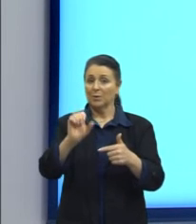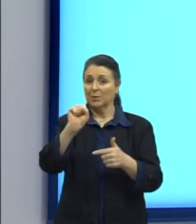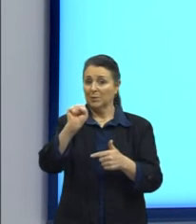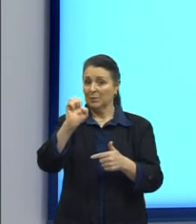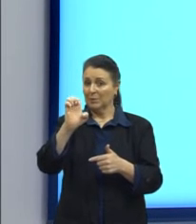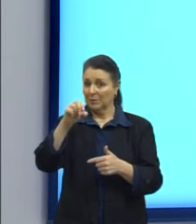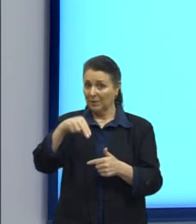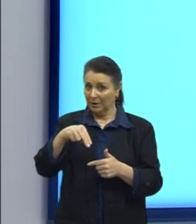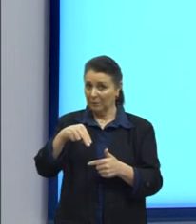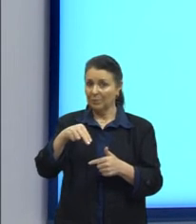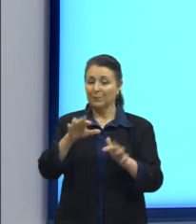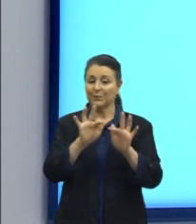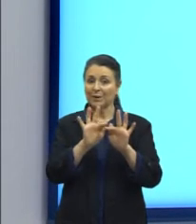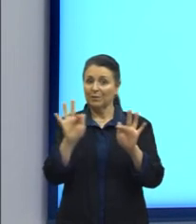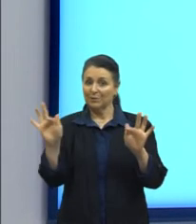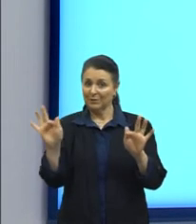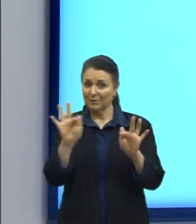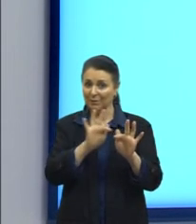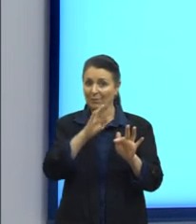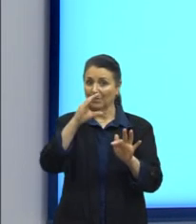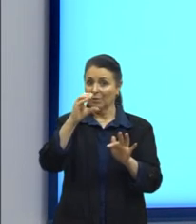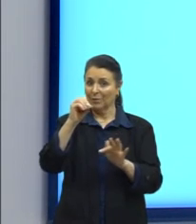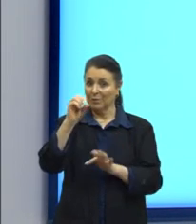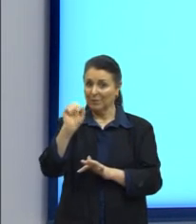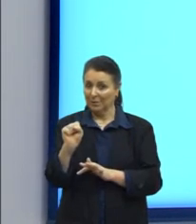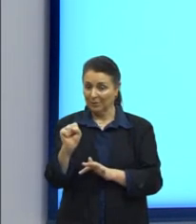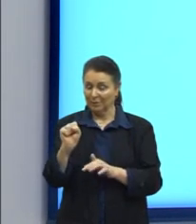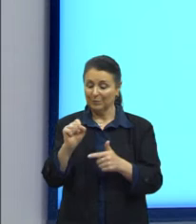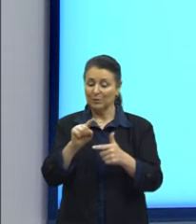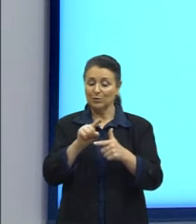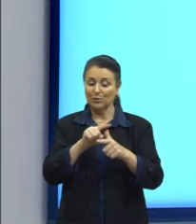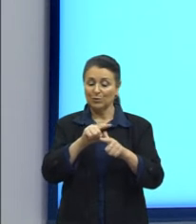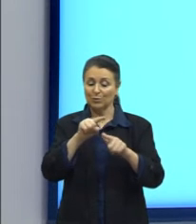que uma amplitude e um cosseno de um ângulo